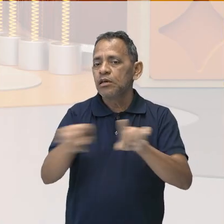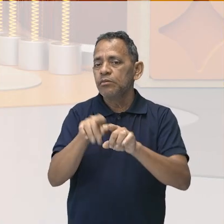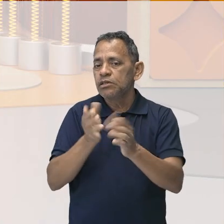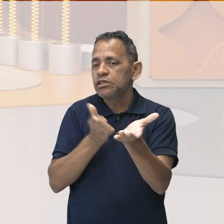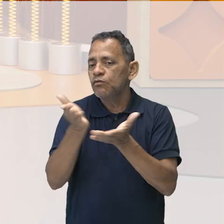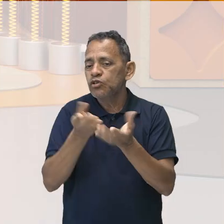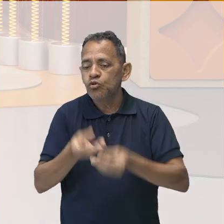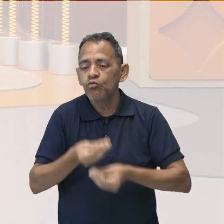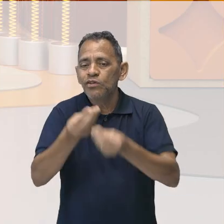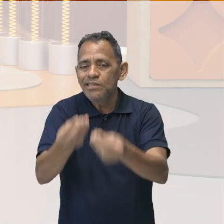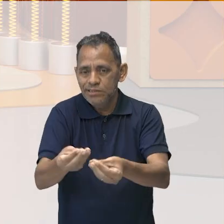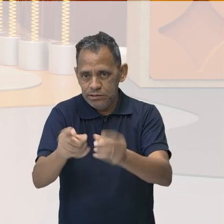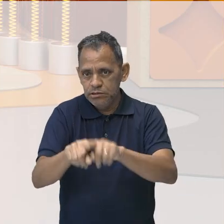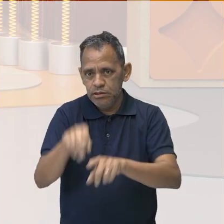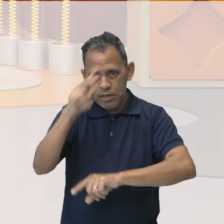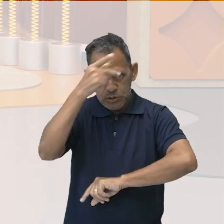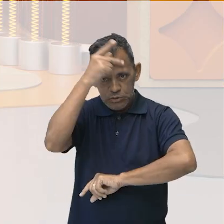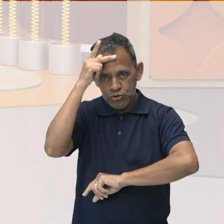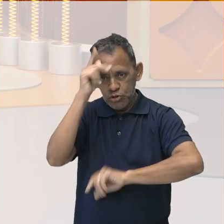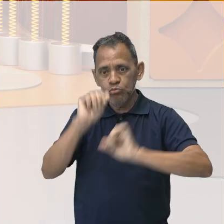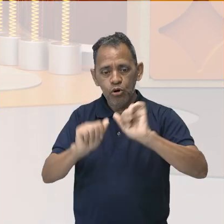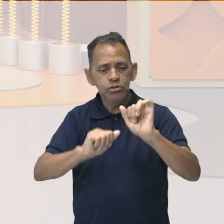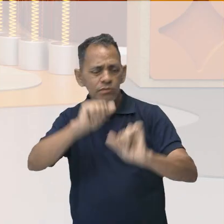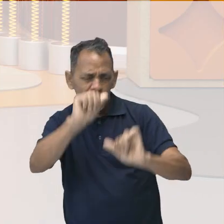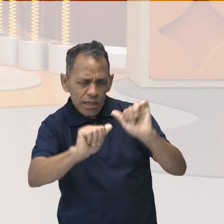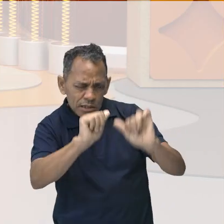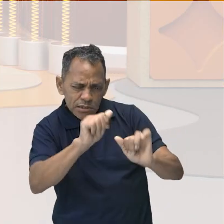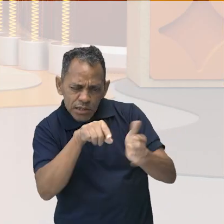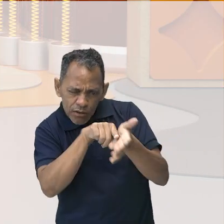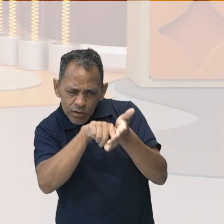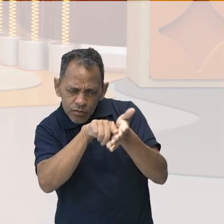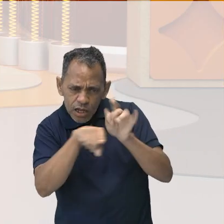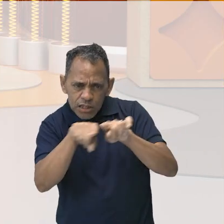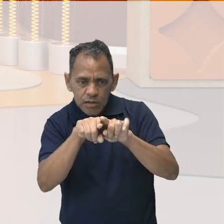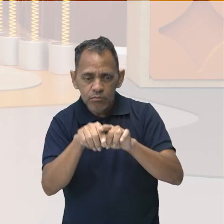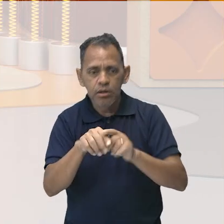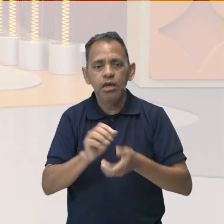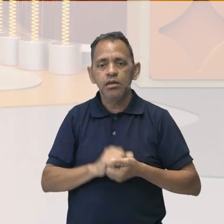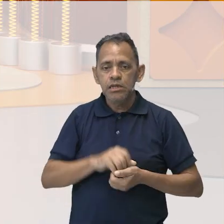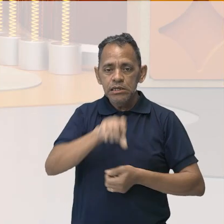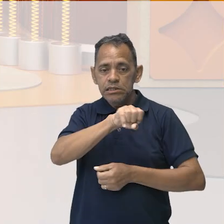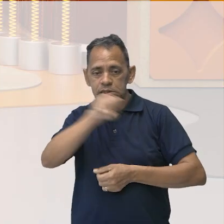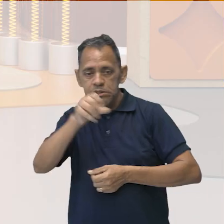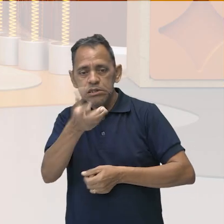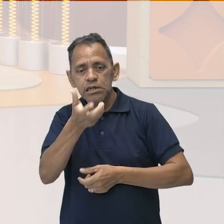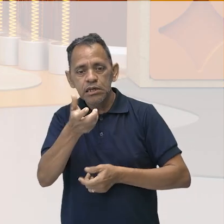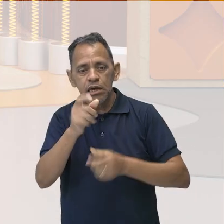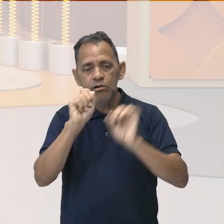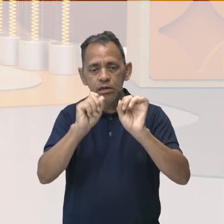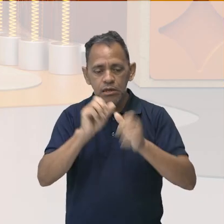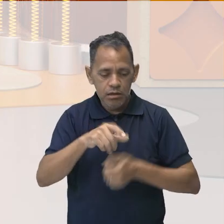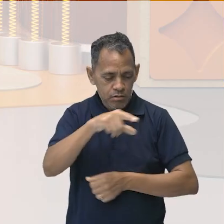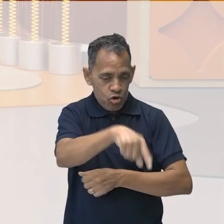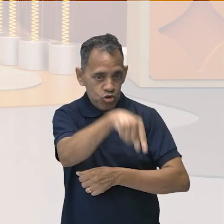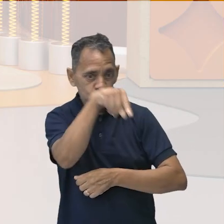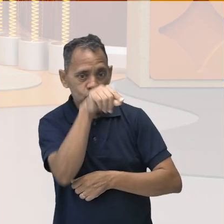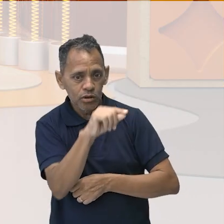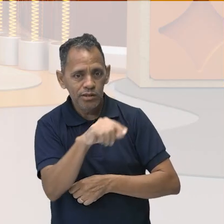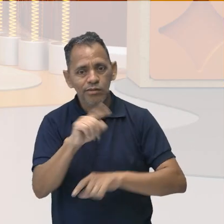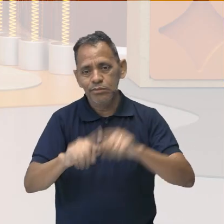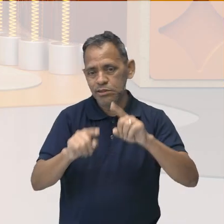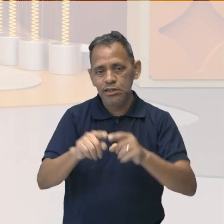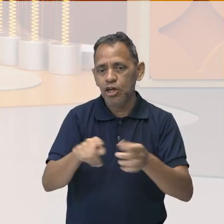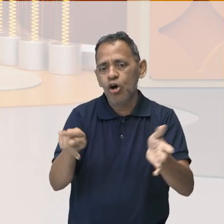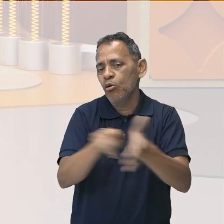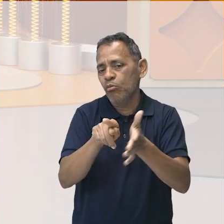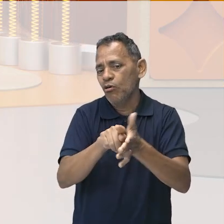são oferecidos, o consumidor ele pode analisar ali as ofertas e decidir o que ele deseja adquirir ou não. É